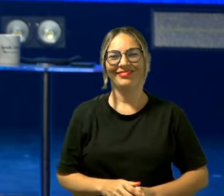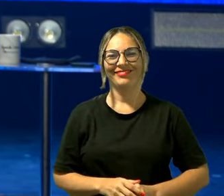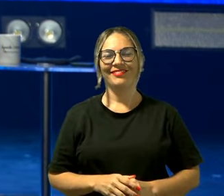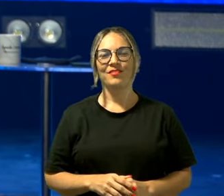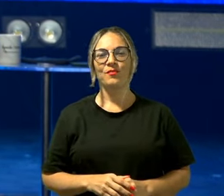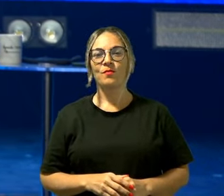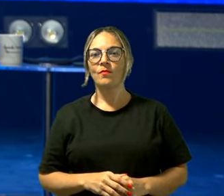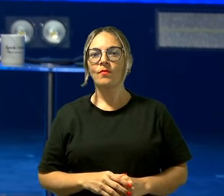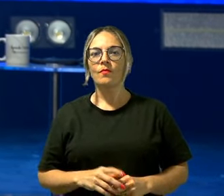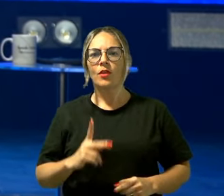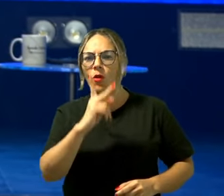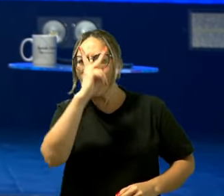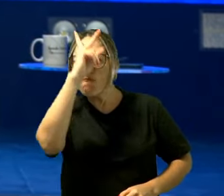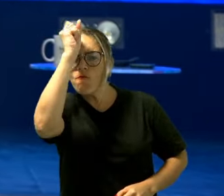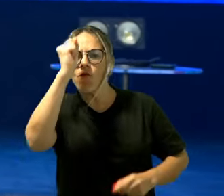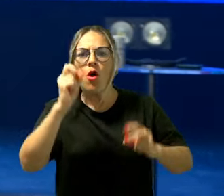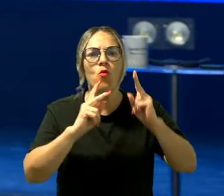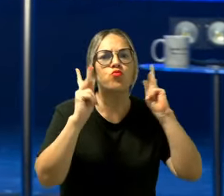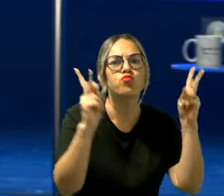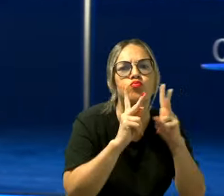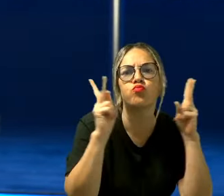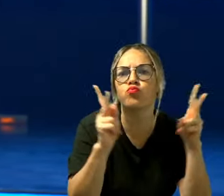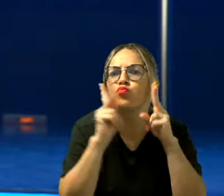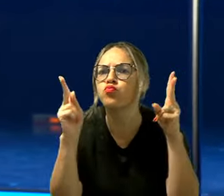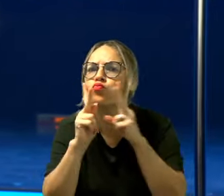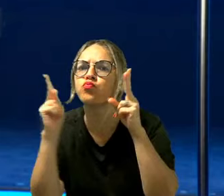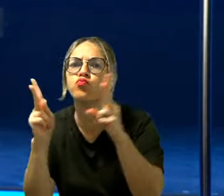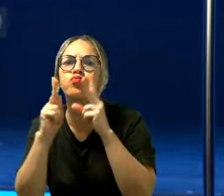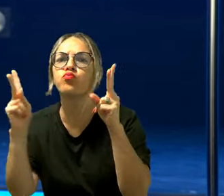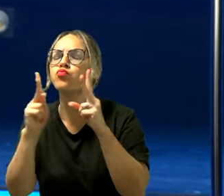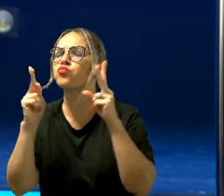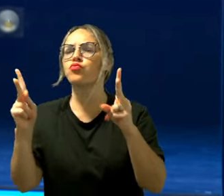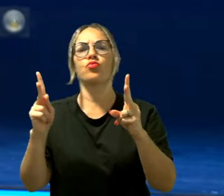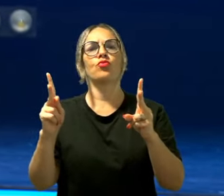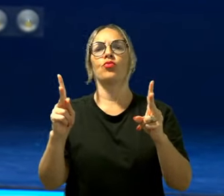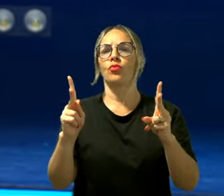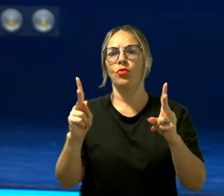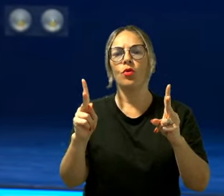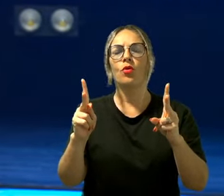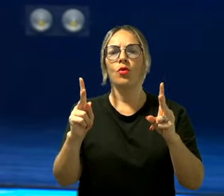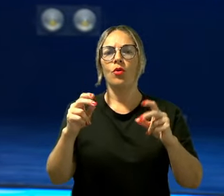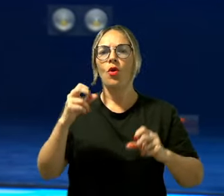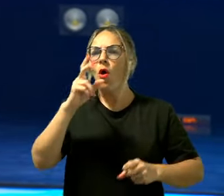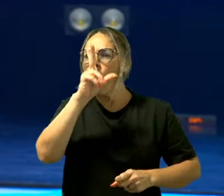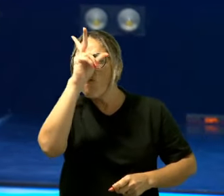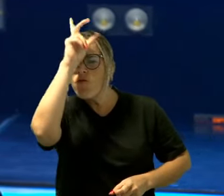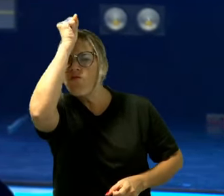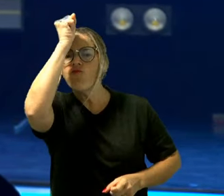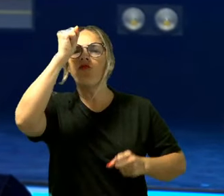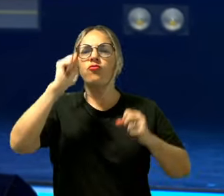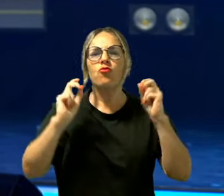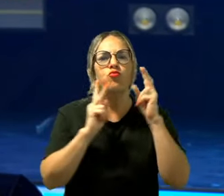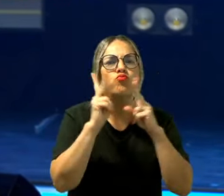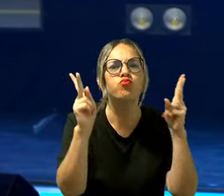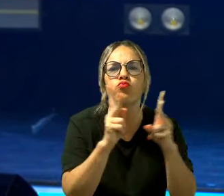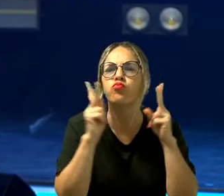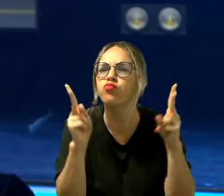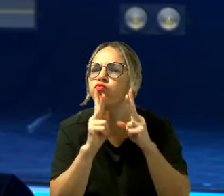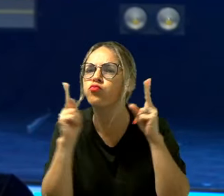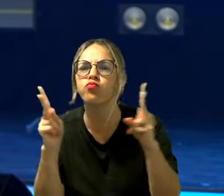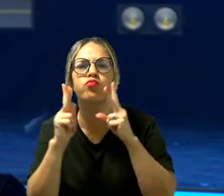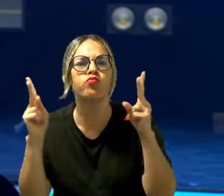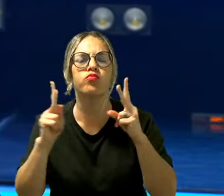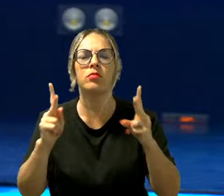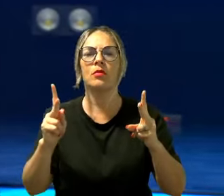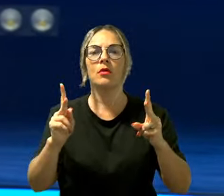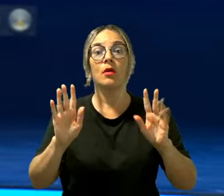um forte vento oriental. Um forte vento oriental. Só que